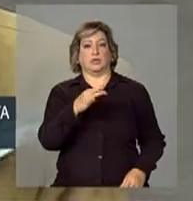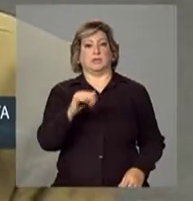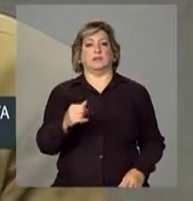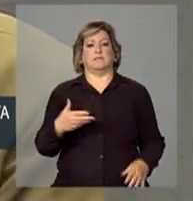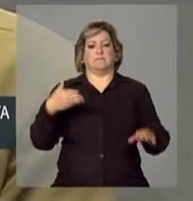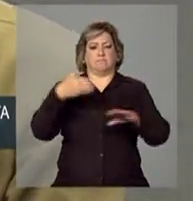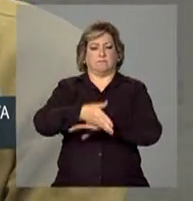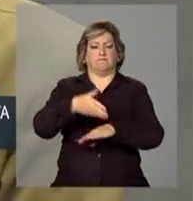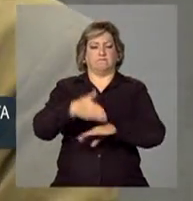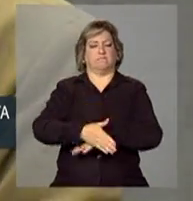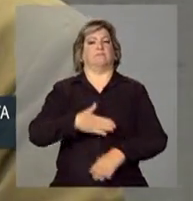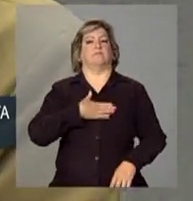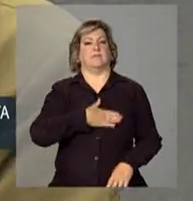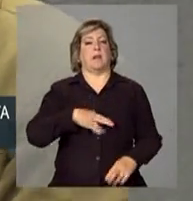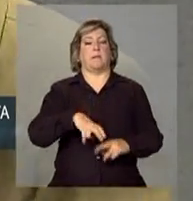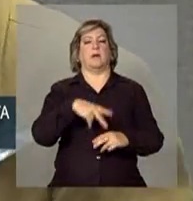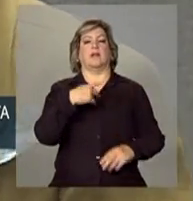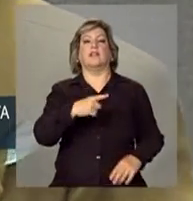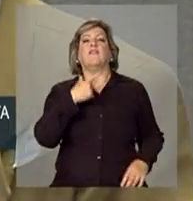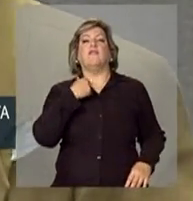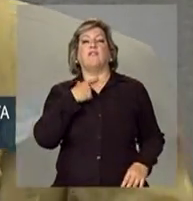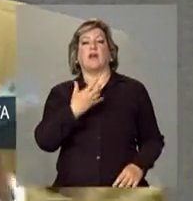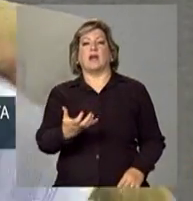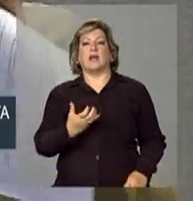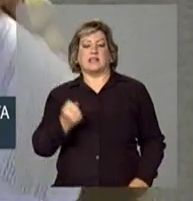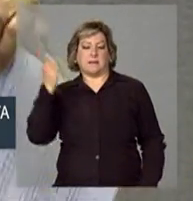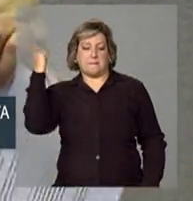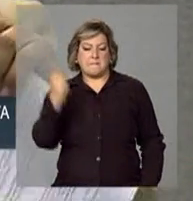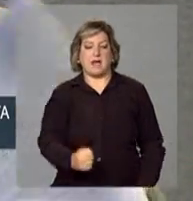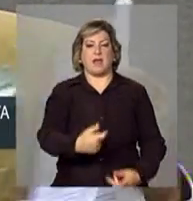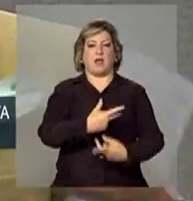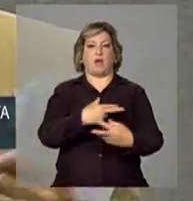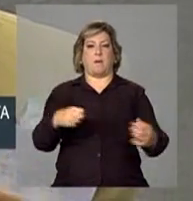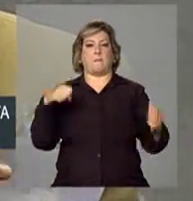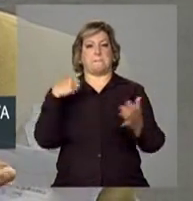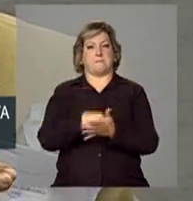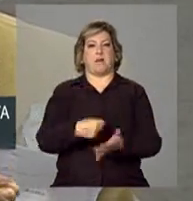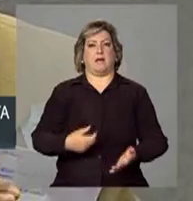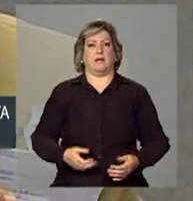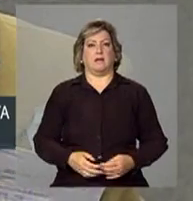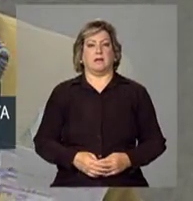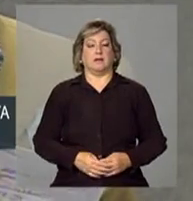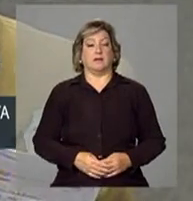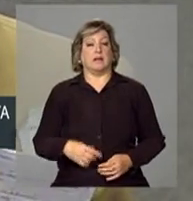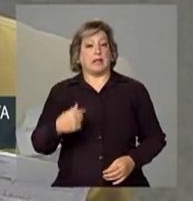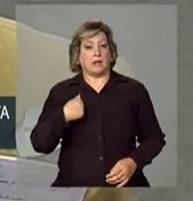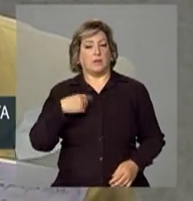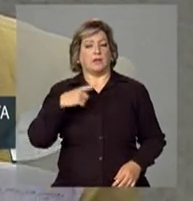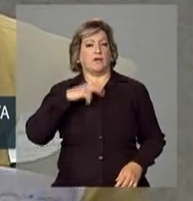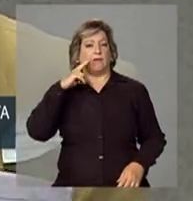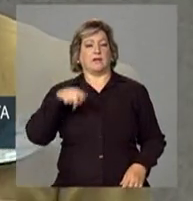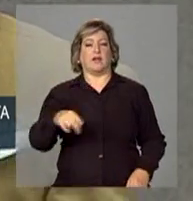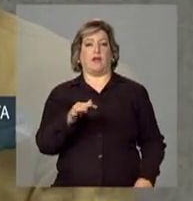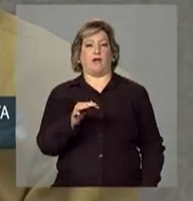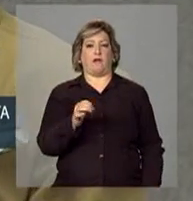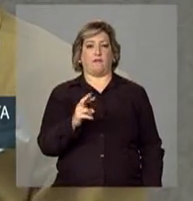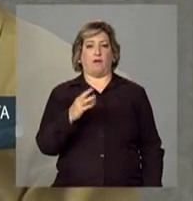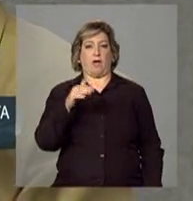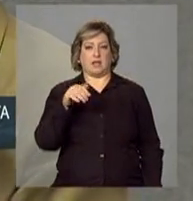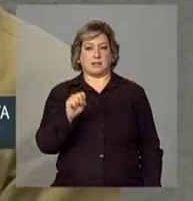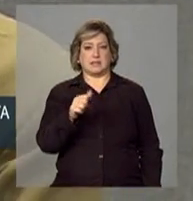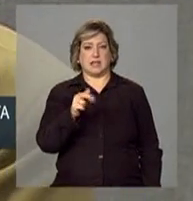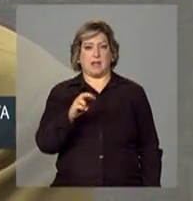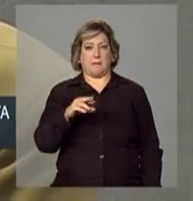pela sua vocação de torturador e assassino. Eu tenho visto no levantamento, Forças Armadas, chega a